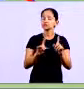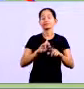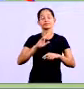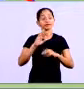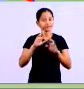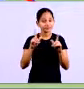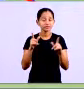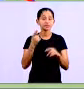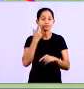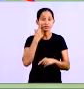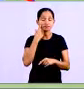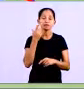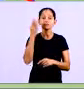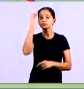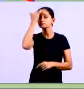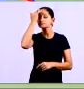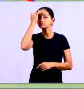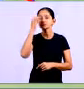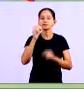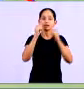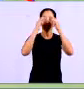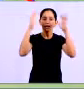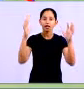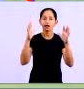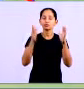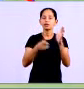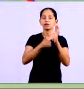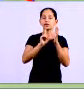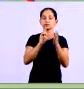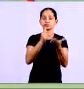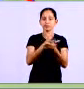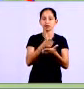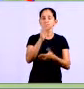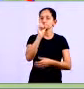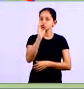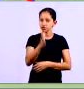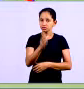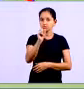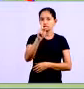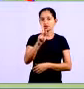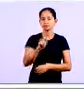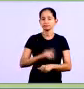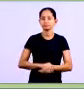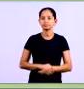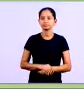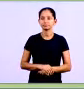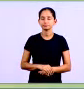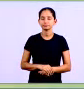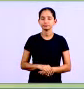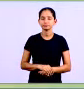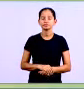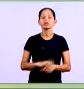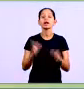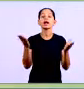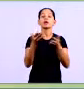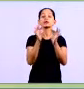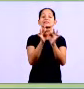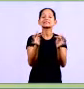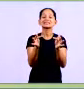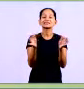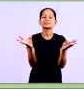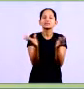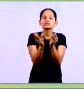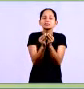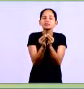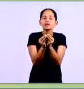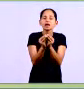longe. Mas é essa a interpretação mesmo. Isso aqui já tinha sido pago antes. Ok? Vamos lá no Simples Nacional? Já no